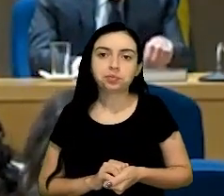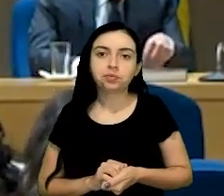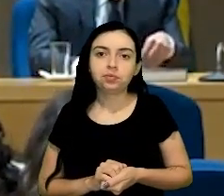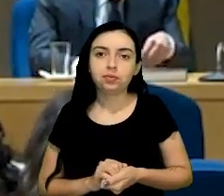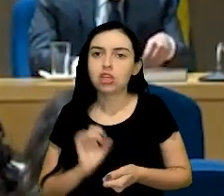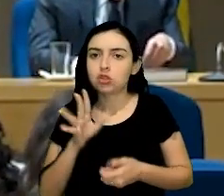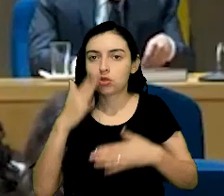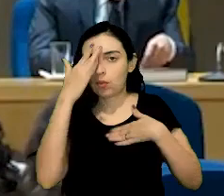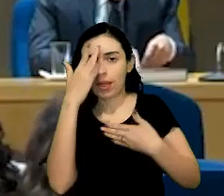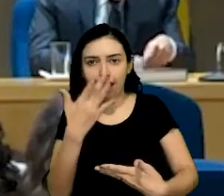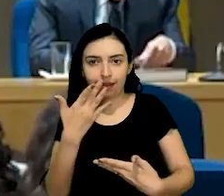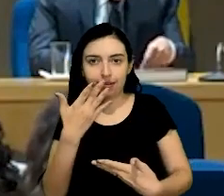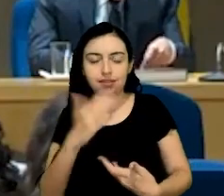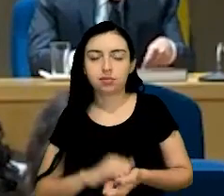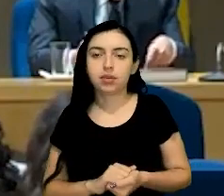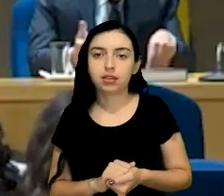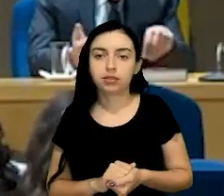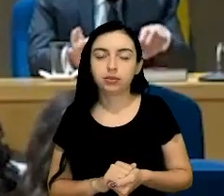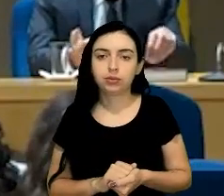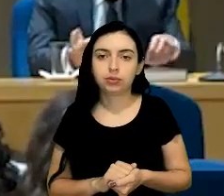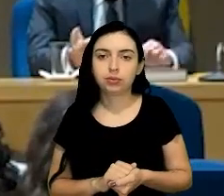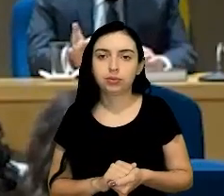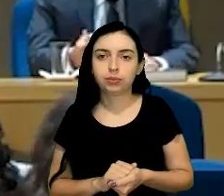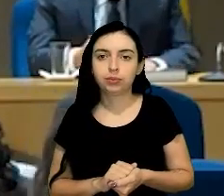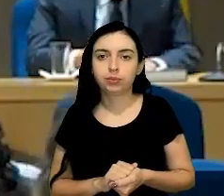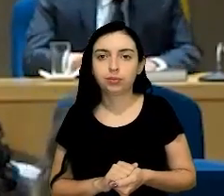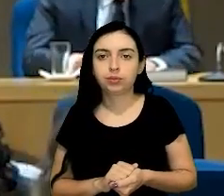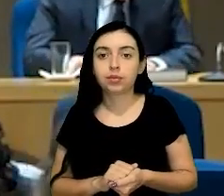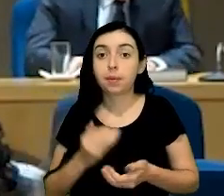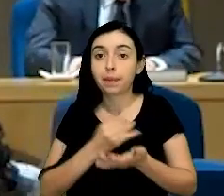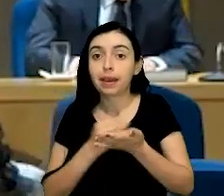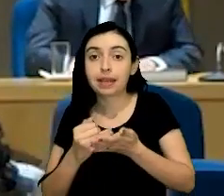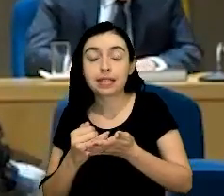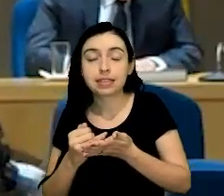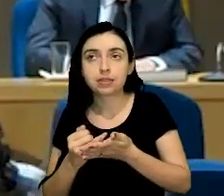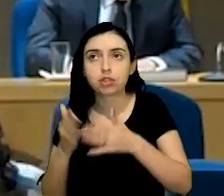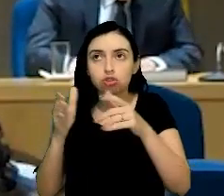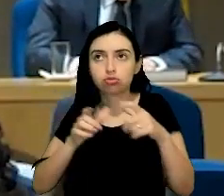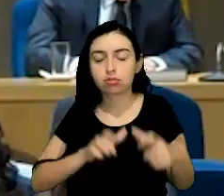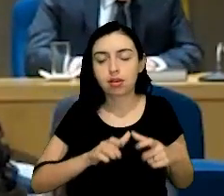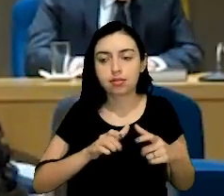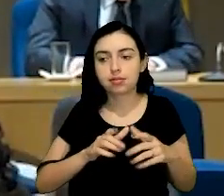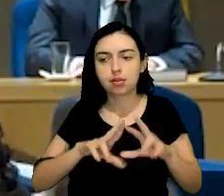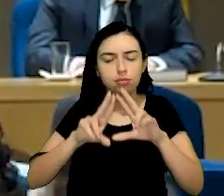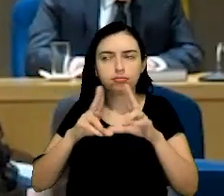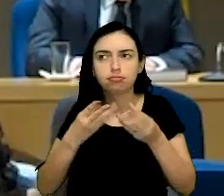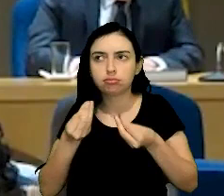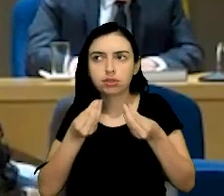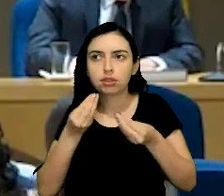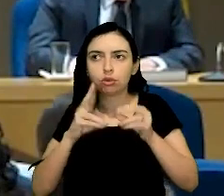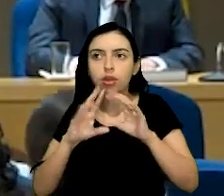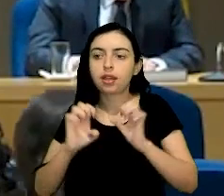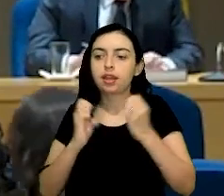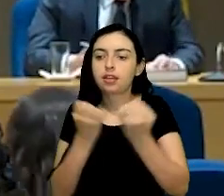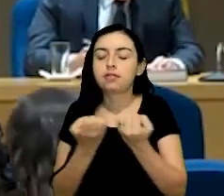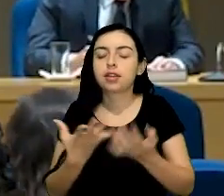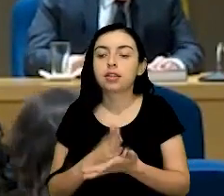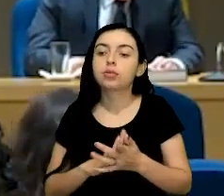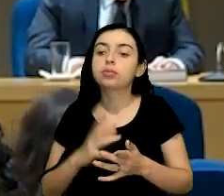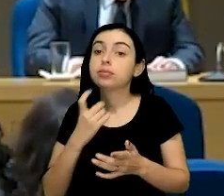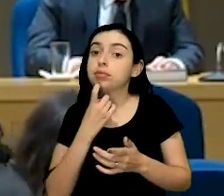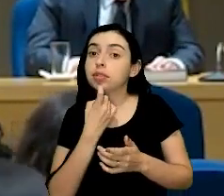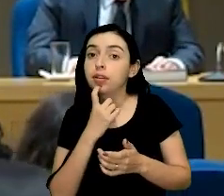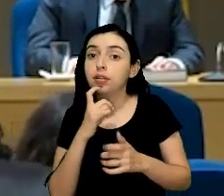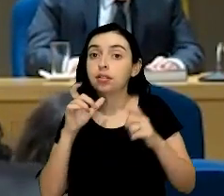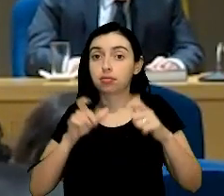aqui ao Renato aqui pela iniciativa de trazer esse evento aqui a Campinas,